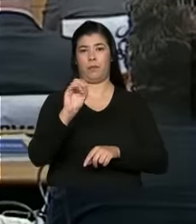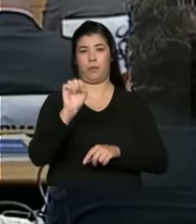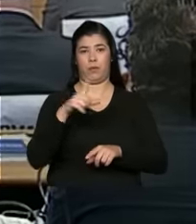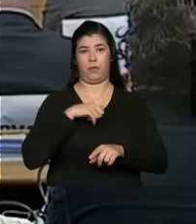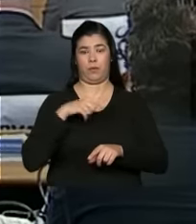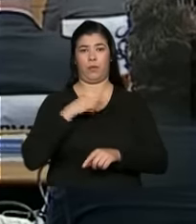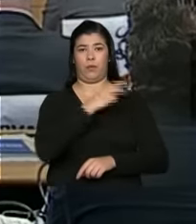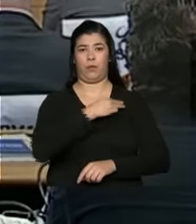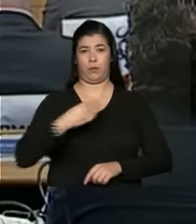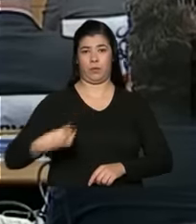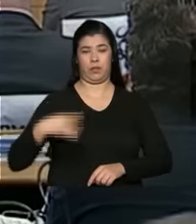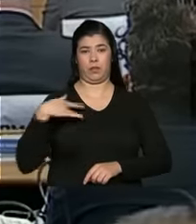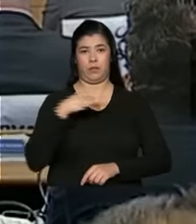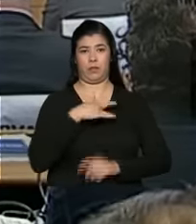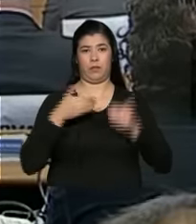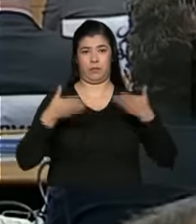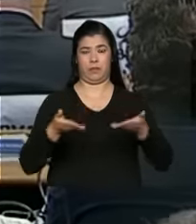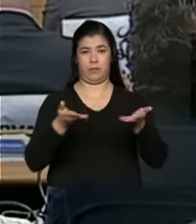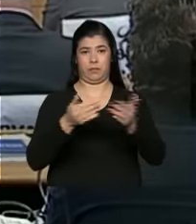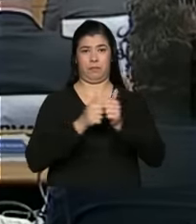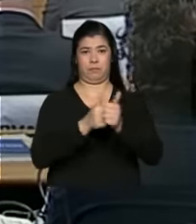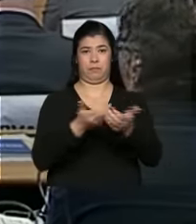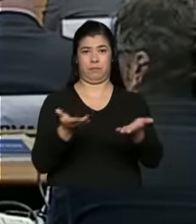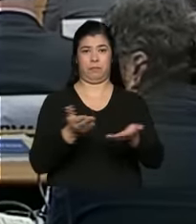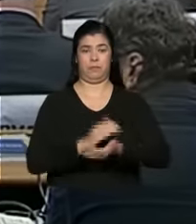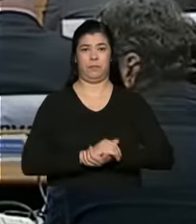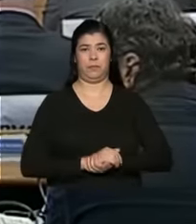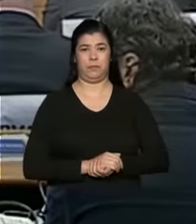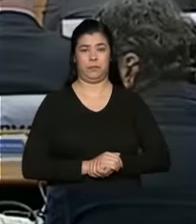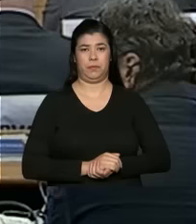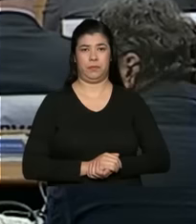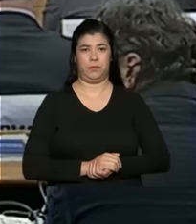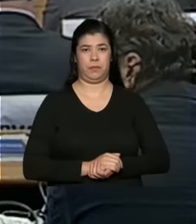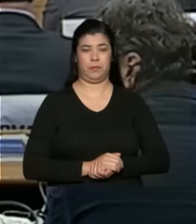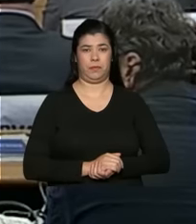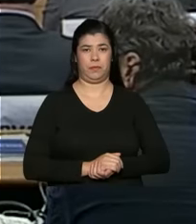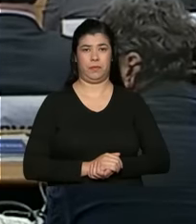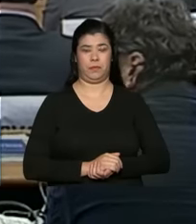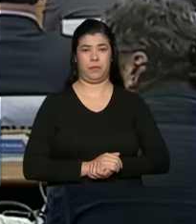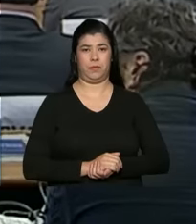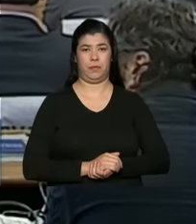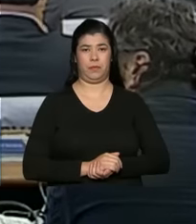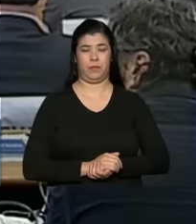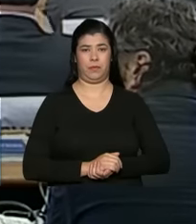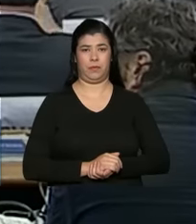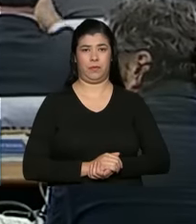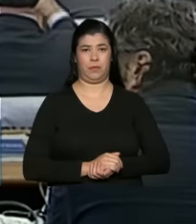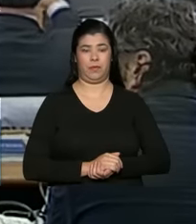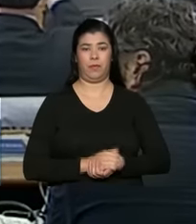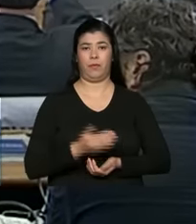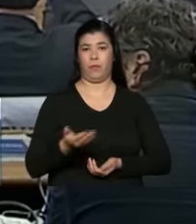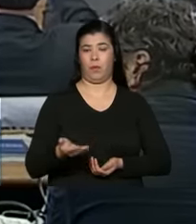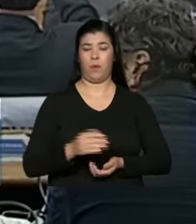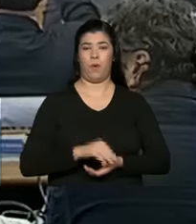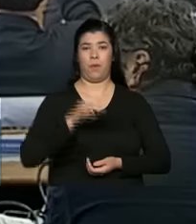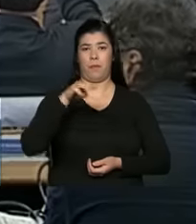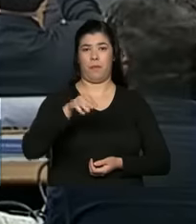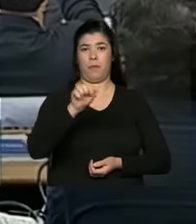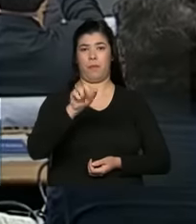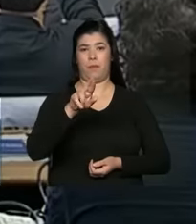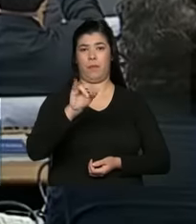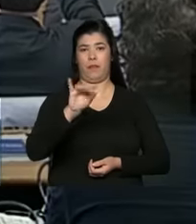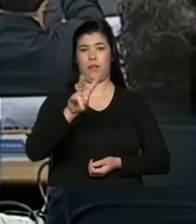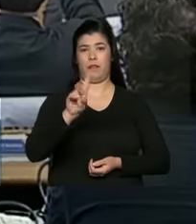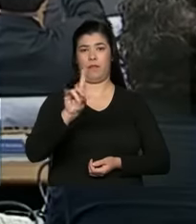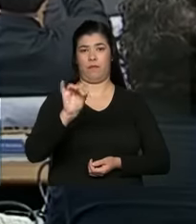participa do evento vamos acompanhar Marivaldo eh acompanhou participou ativamente todo o trabalho do grupo